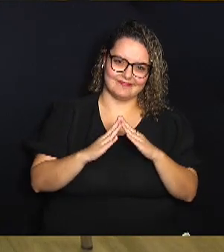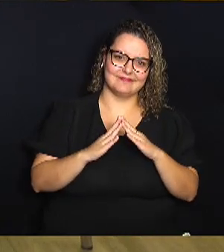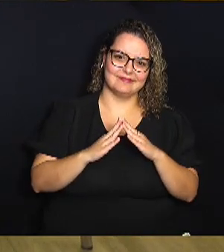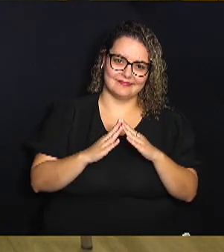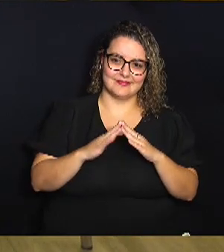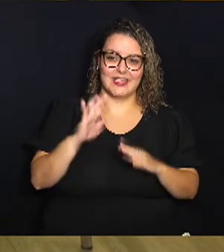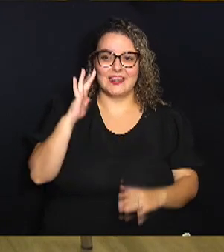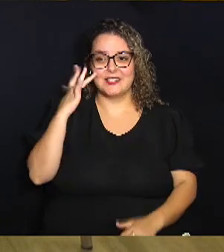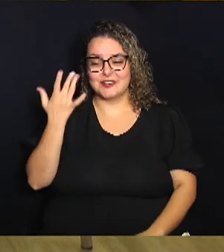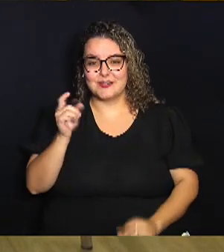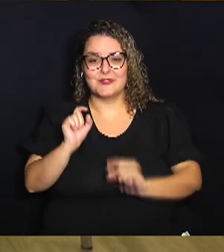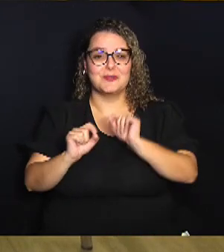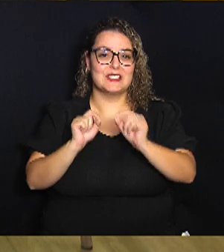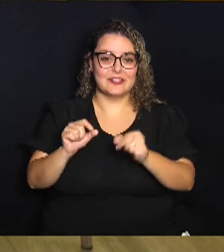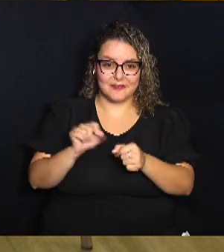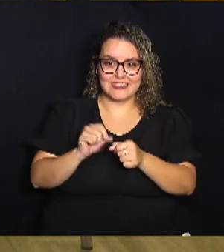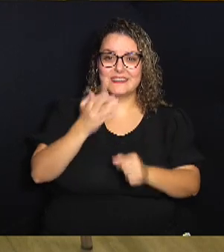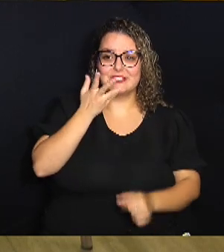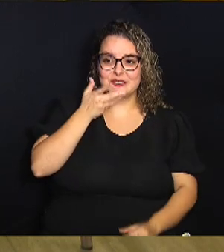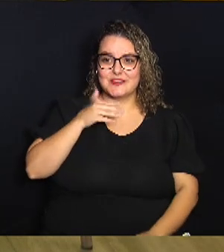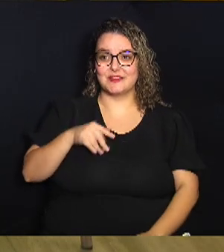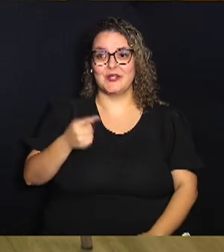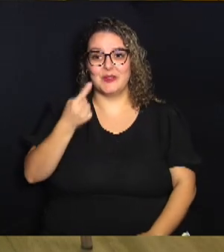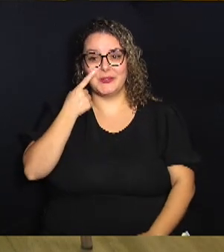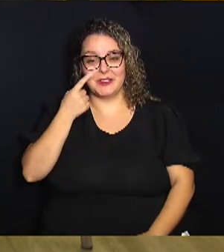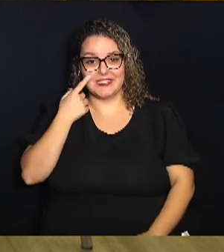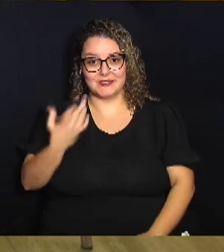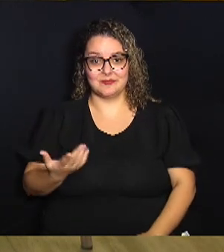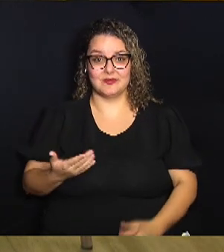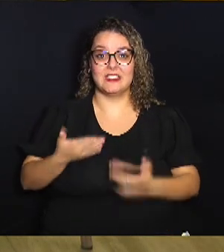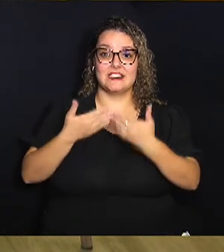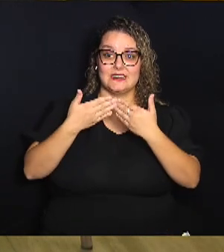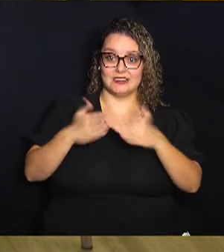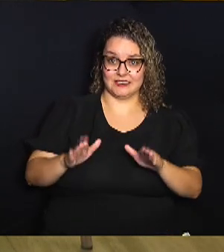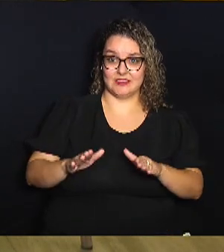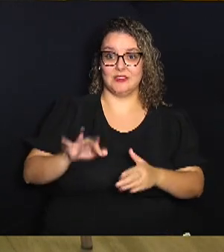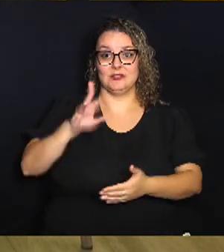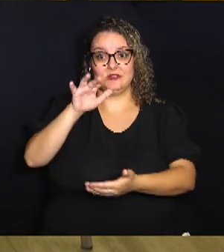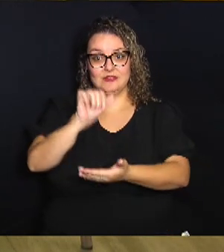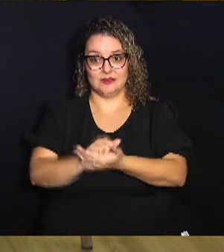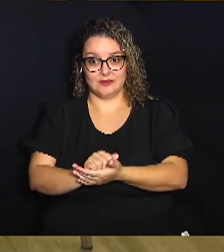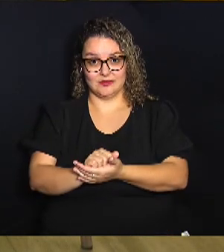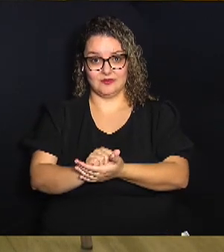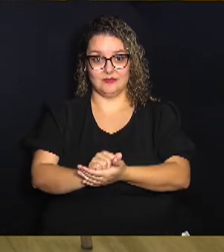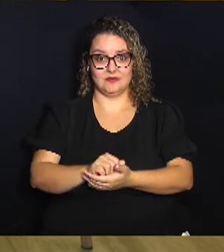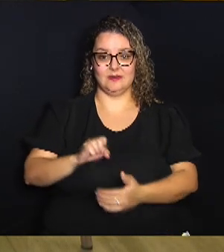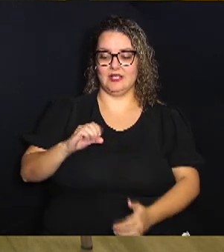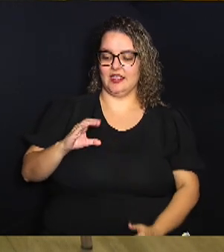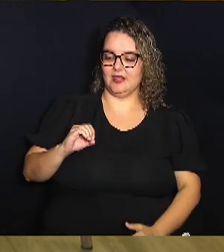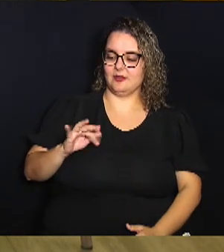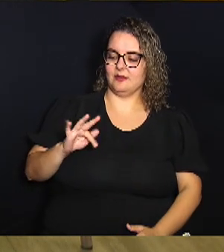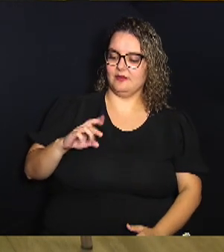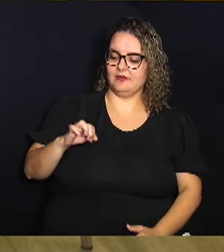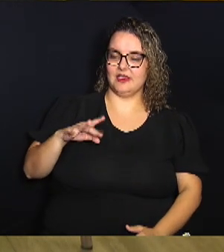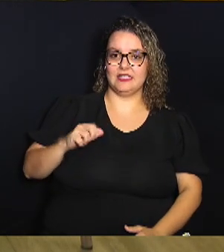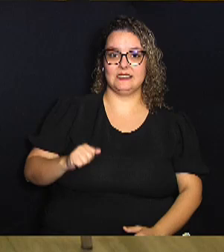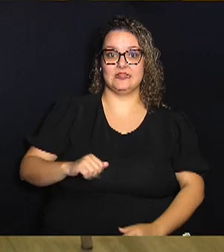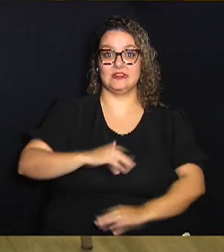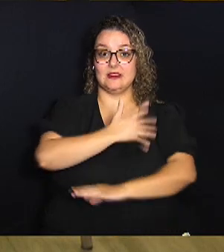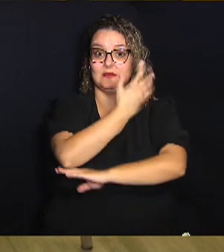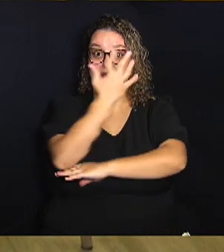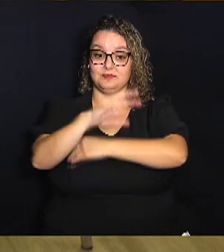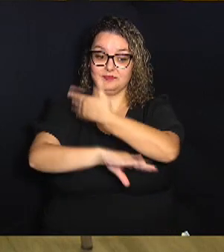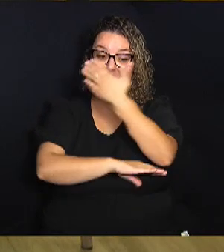saber o que fazer com as crianças. Olha só, estão abertas as inscrições para Ecoférias na Mata Santa